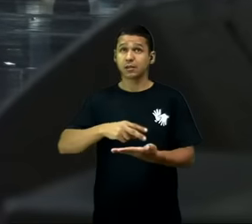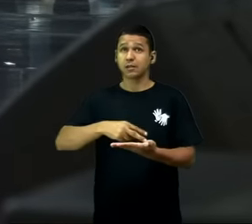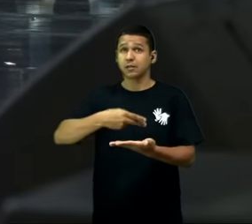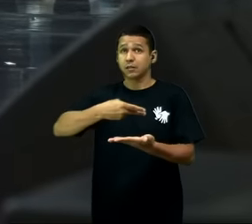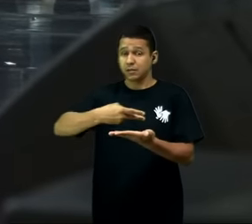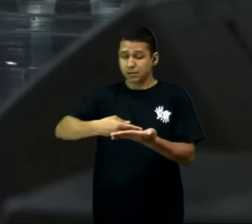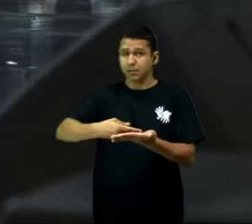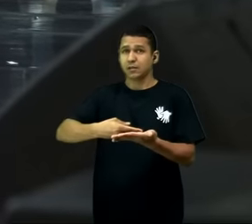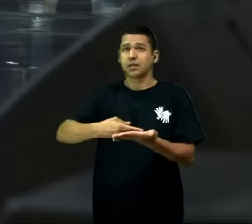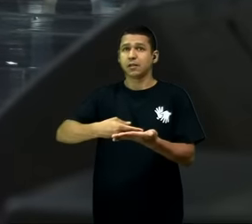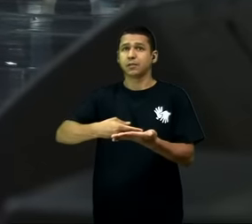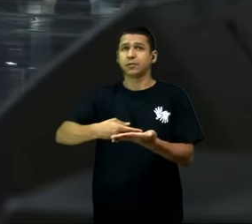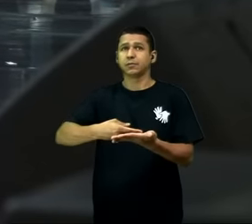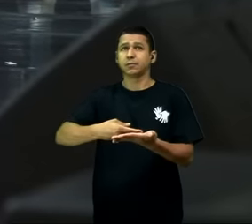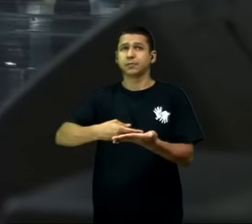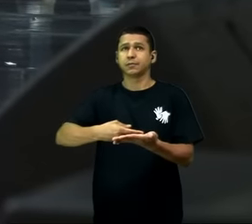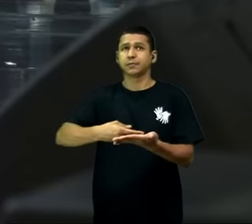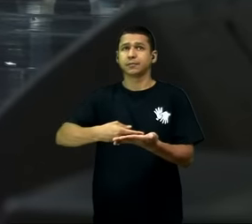sobre o altar,